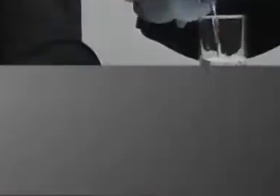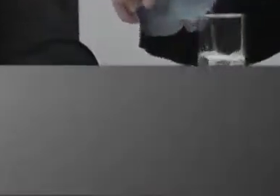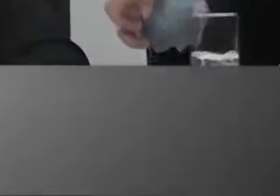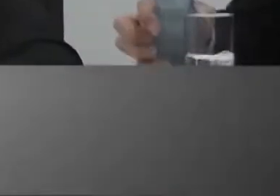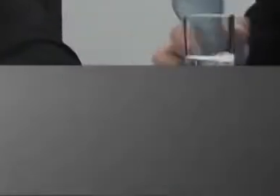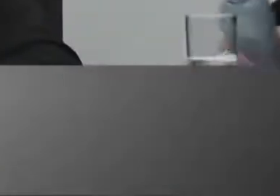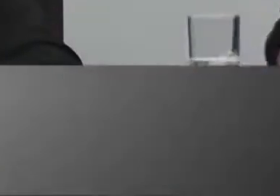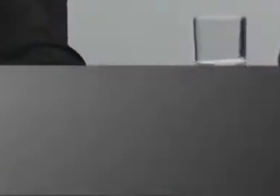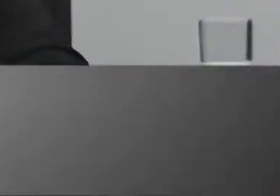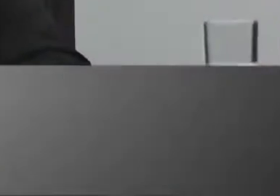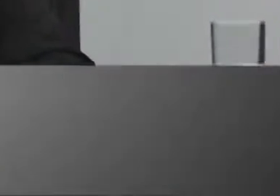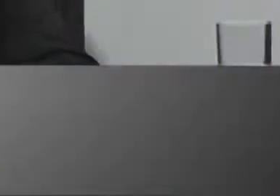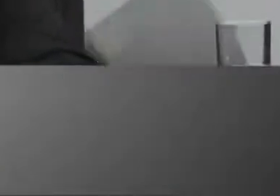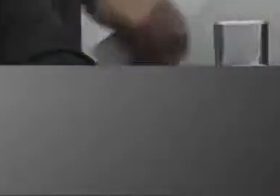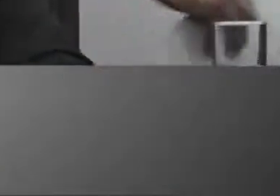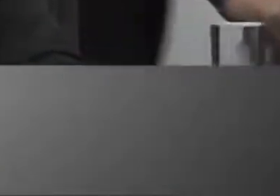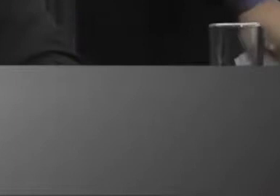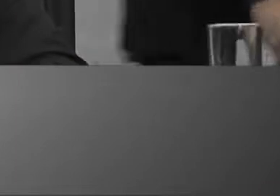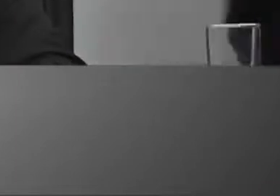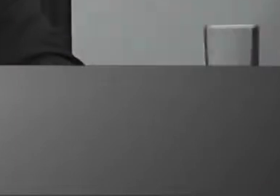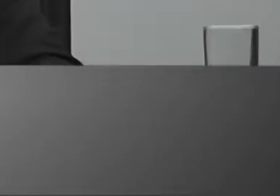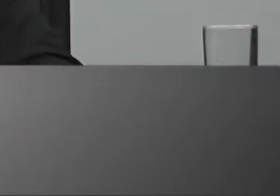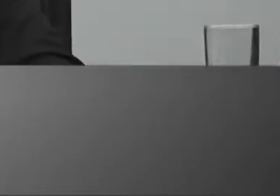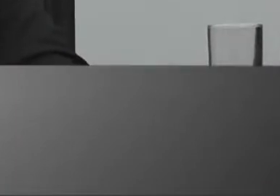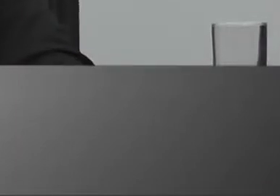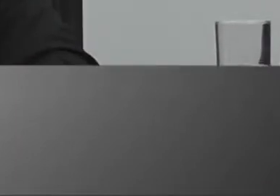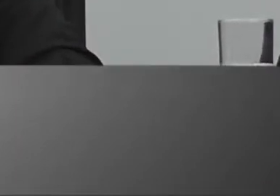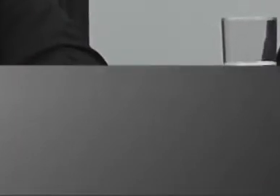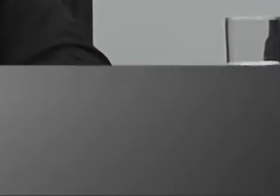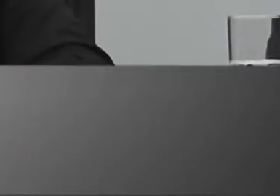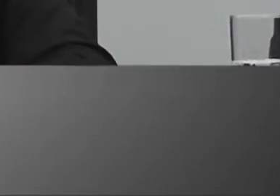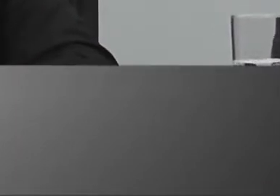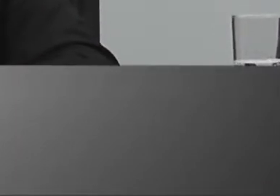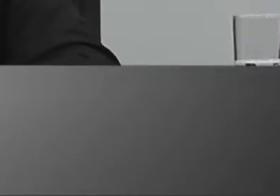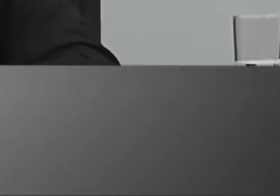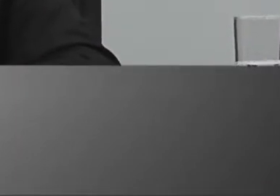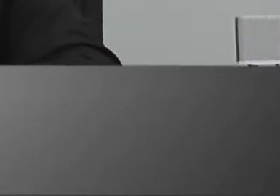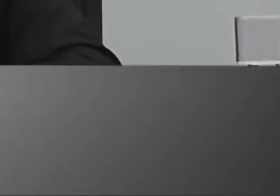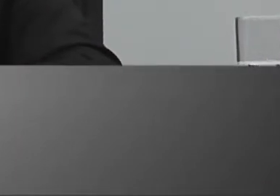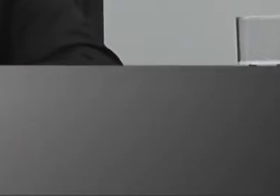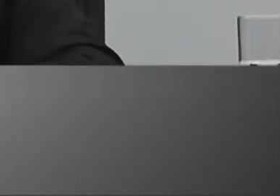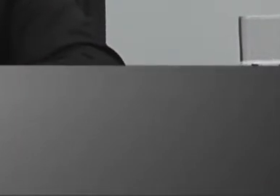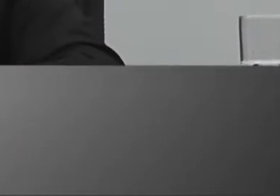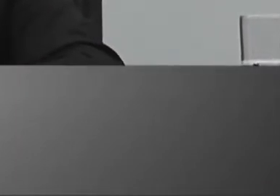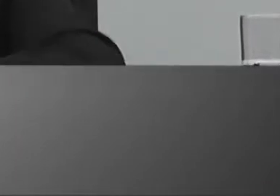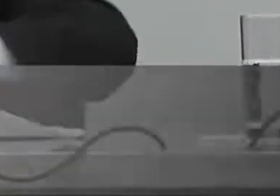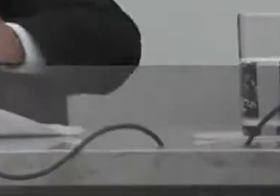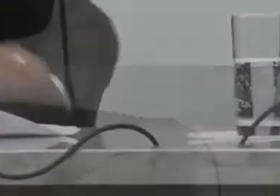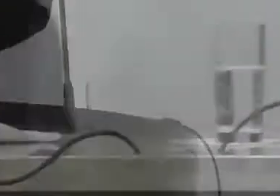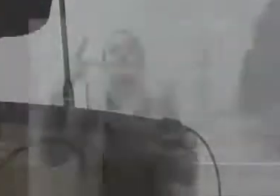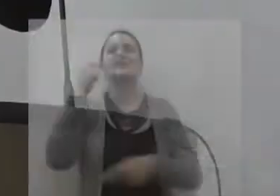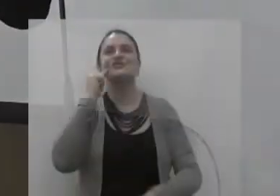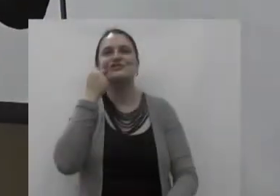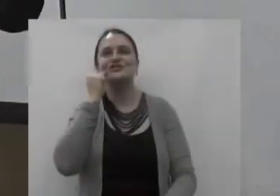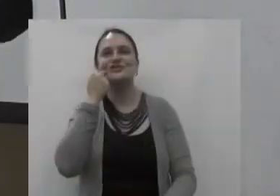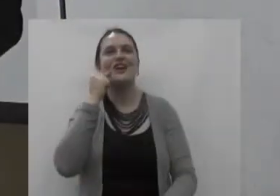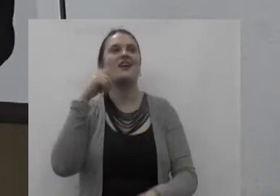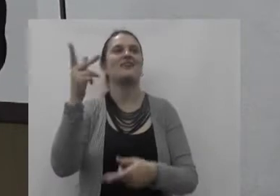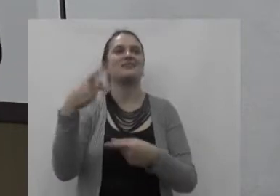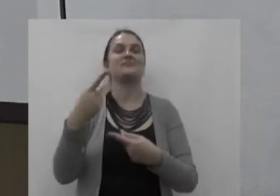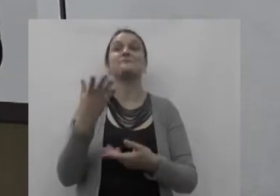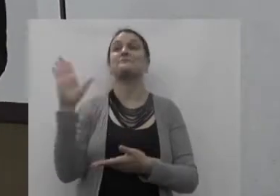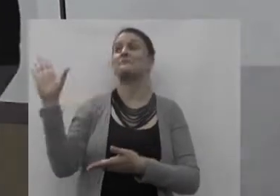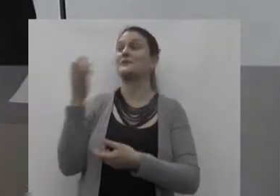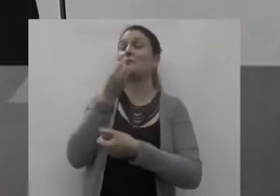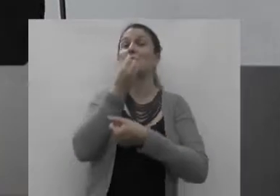Assumo a presidência e passo a palavra para o vereador Almires Bugai Filho na tribuna por 15 minutos. Boa noite